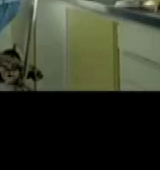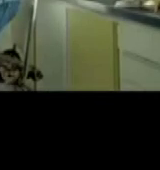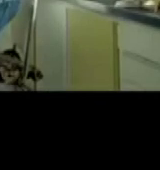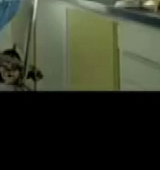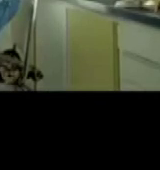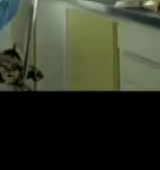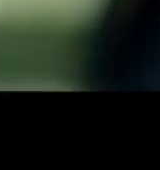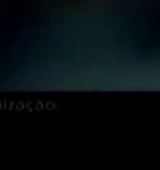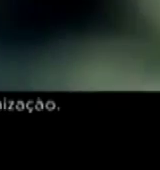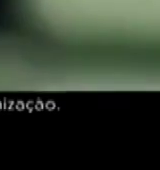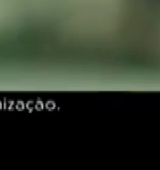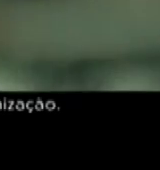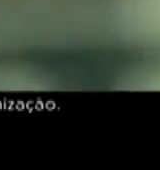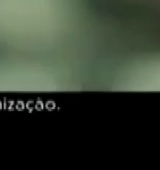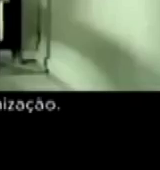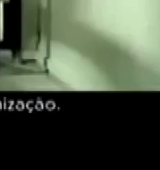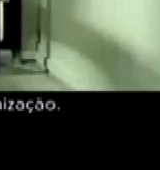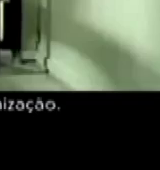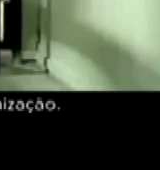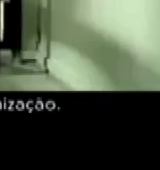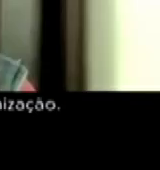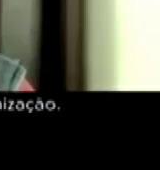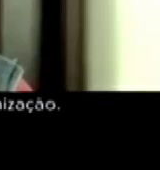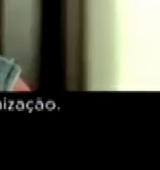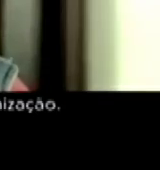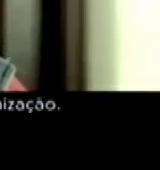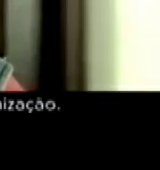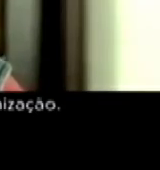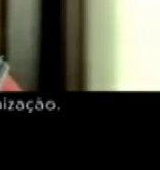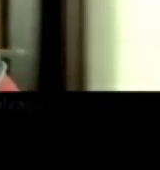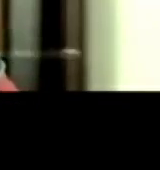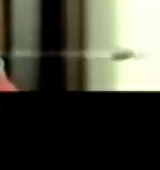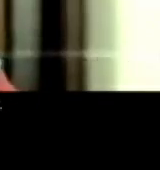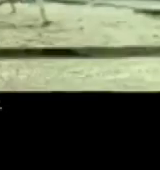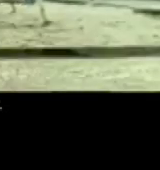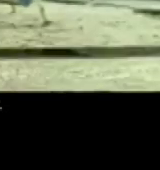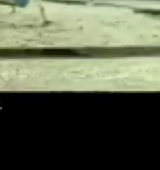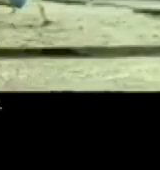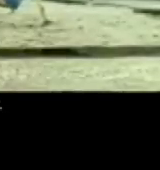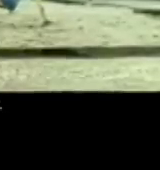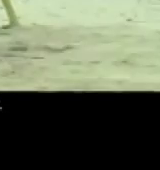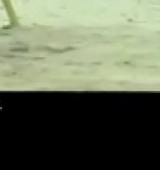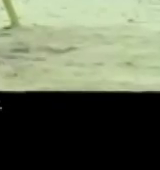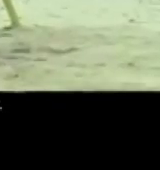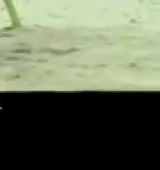Devolva, não use, não tenha. Tire uma arma do futuro do Brasil. Acesse